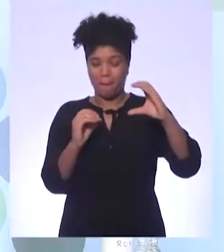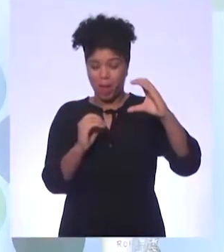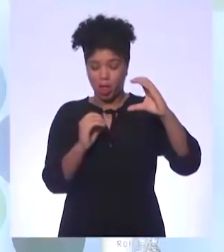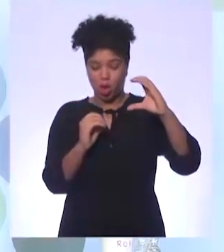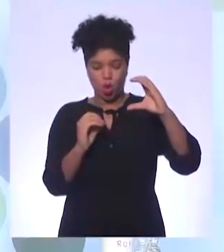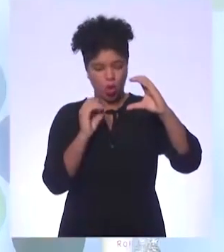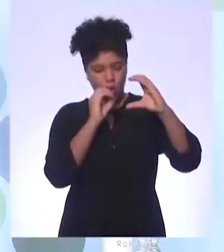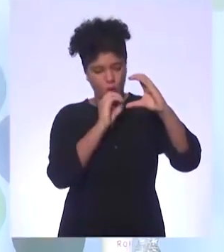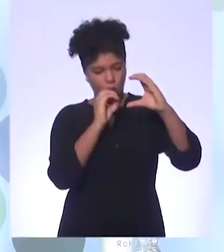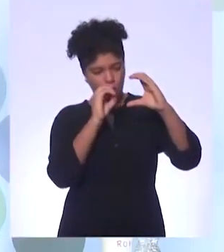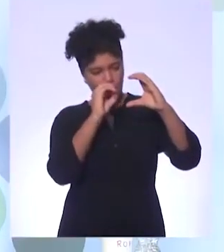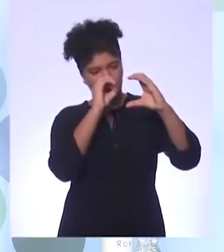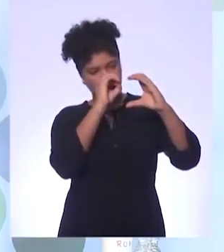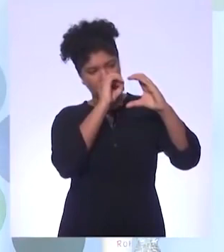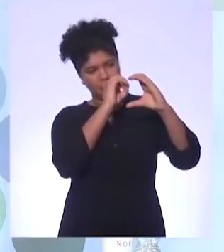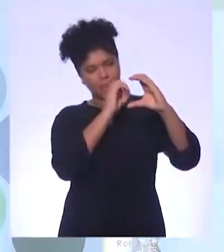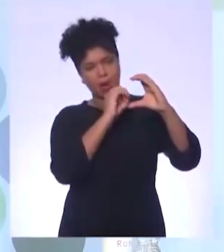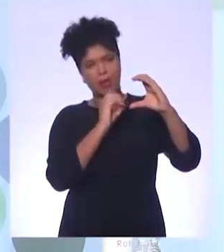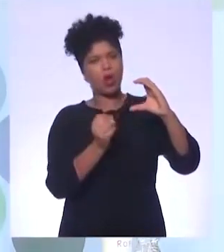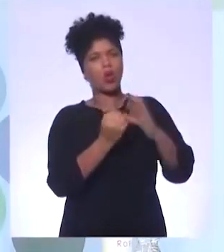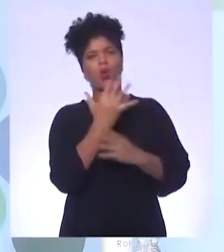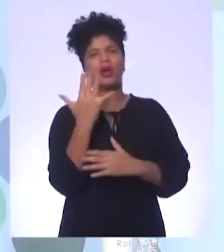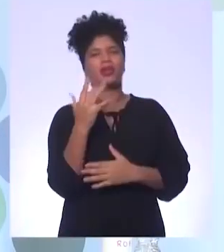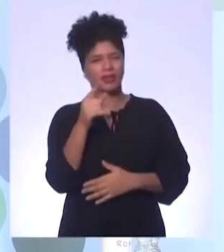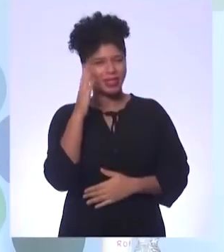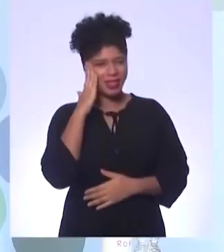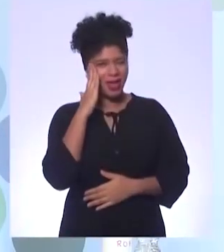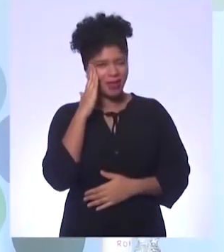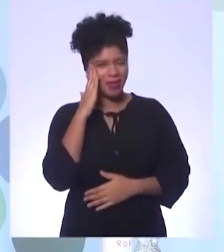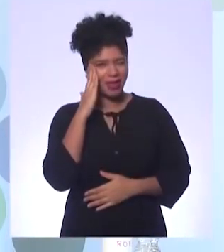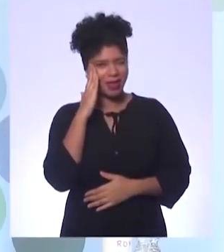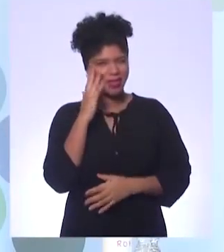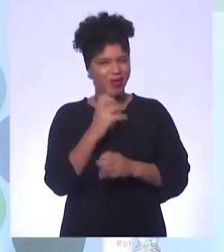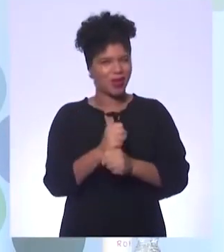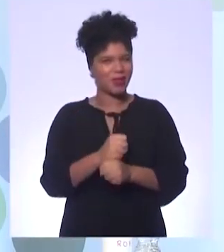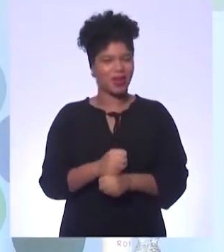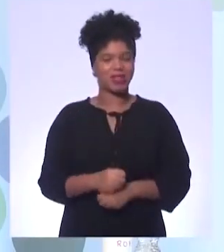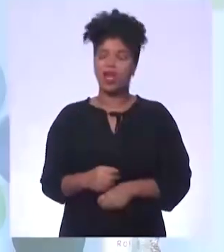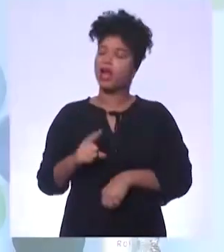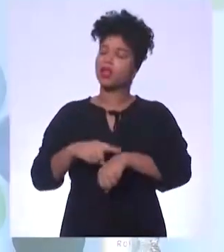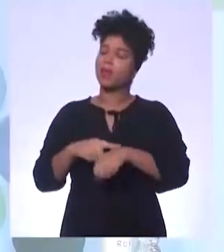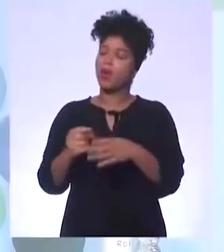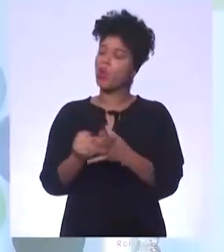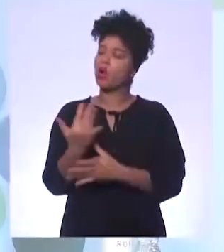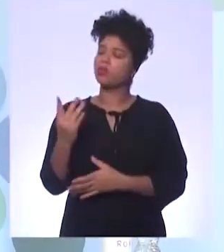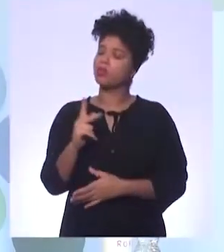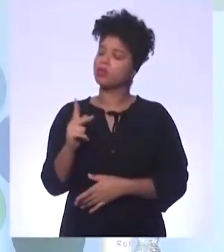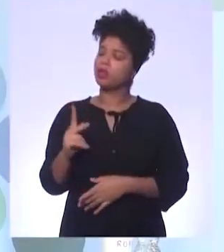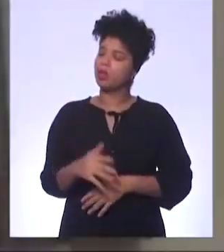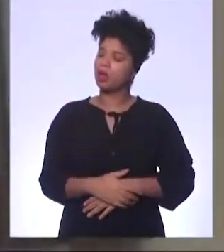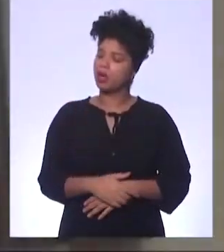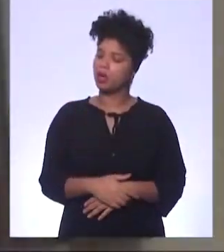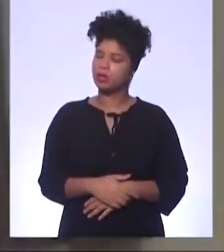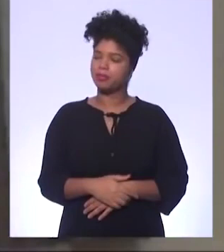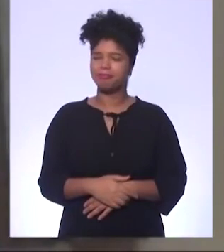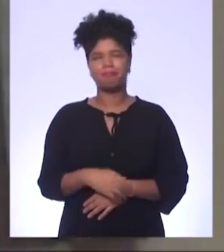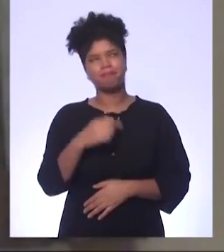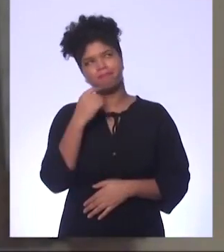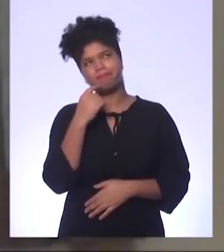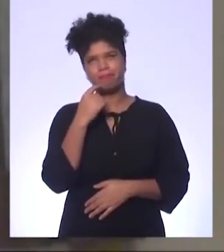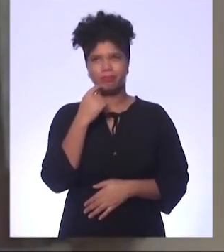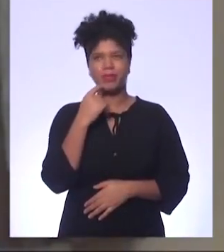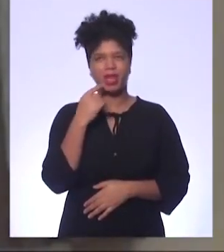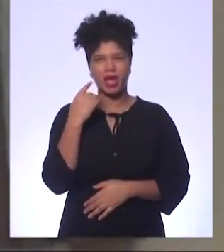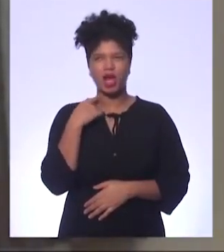demais. Será que você sabe qual é a divisão? Tá bom. Professora Inês, quanto tempo você vai dar para eles fazerem essa atividade? Professora Roberta,